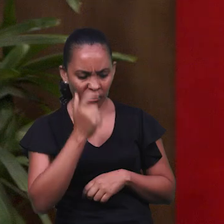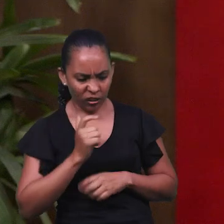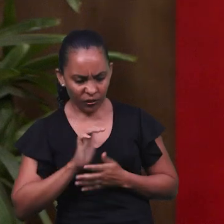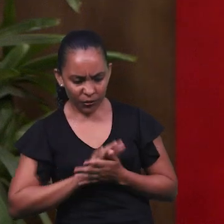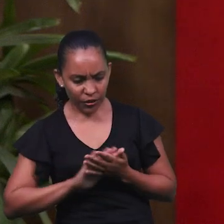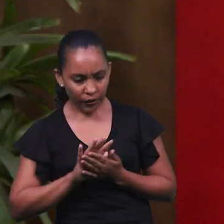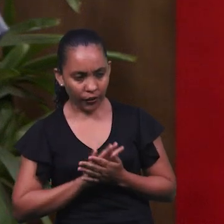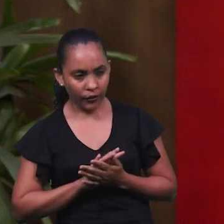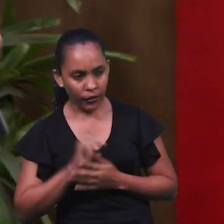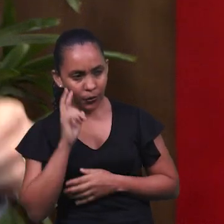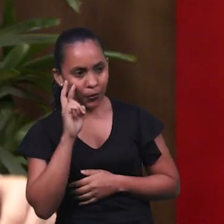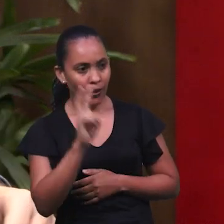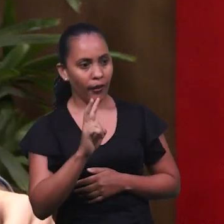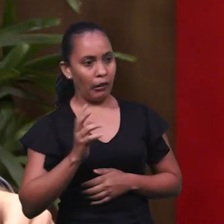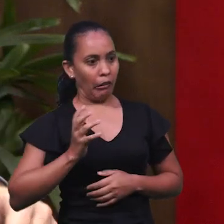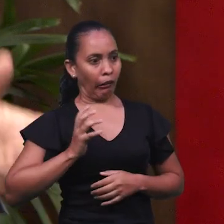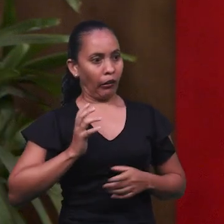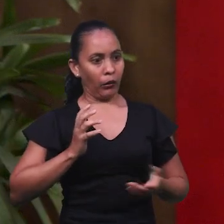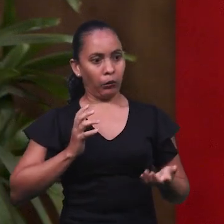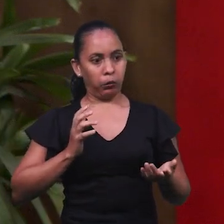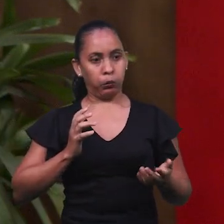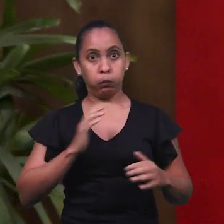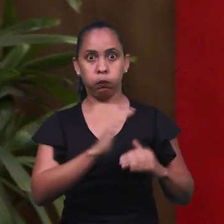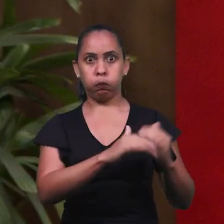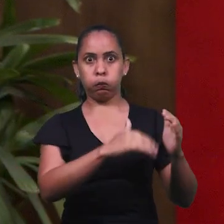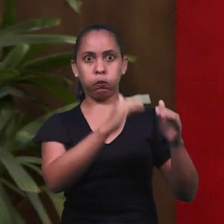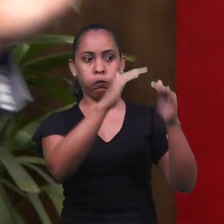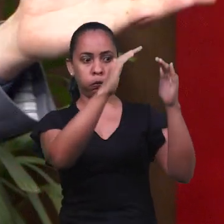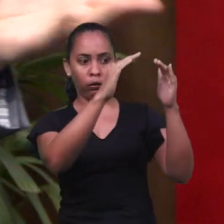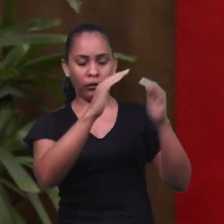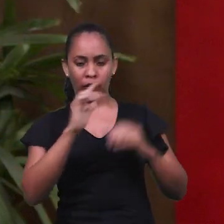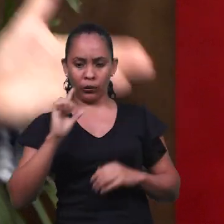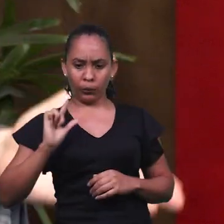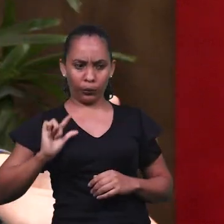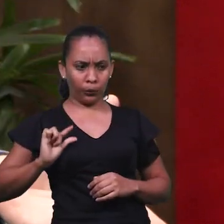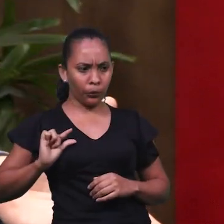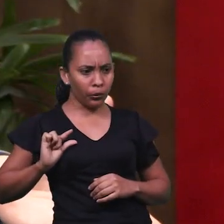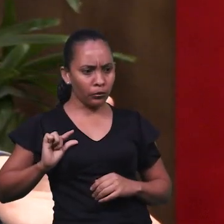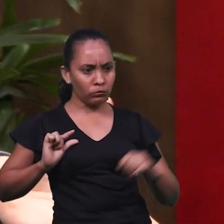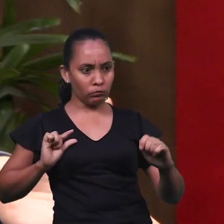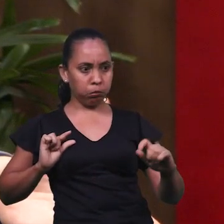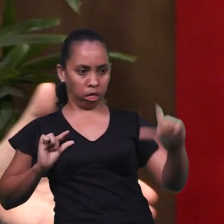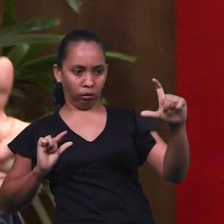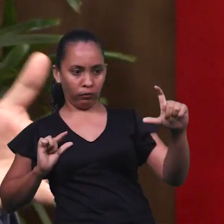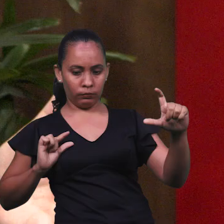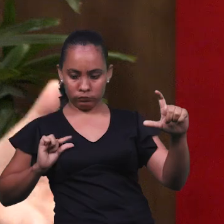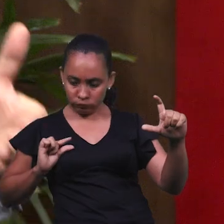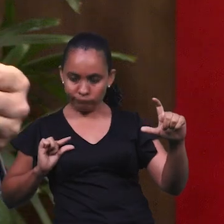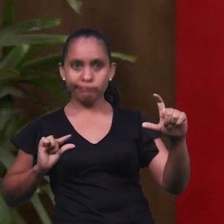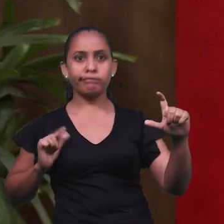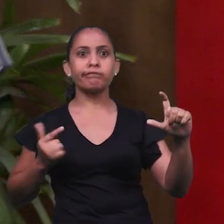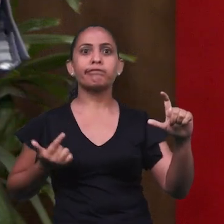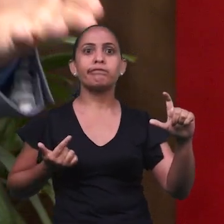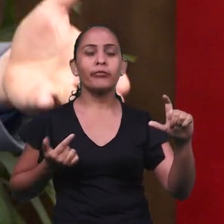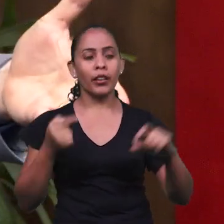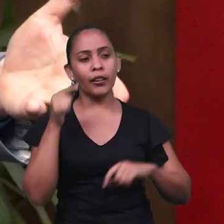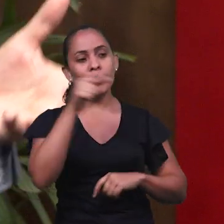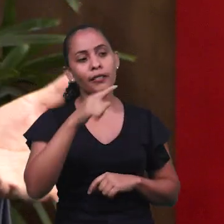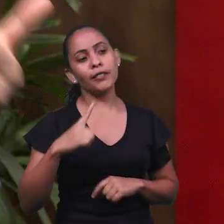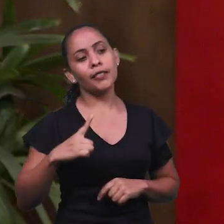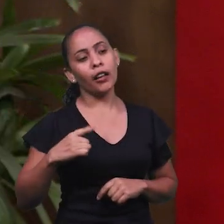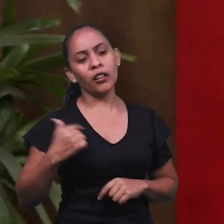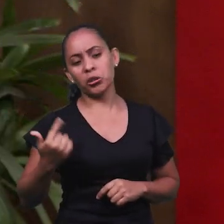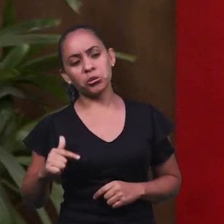tinha. Então eu olhei a prosperidade dos ímpios, ou seja, ele é genérico, ele não fala o que era. Então eu olhei alguma coisa que o ímpio